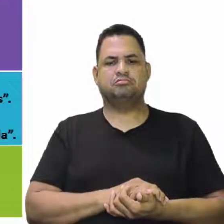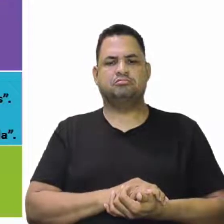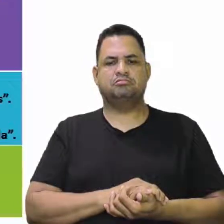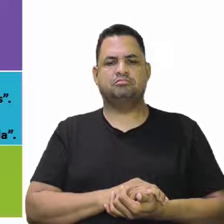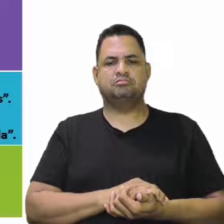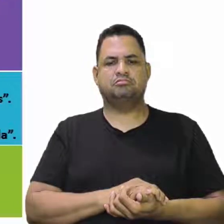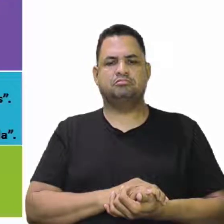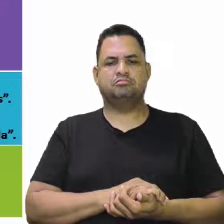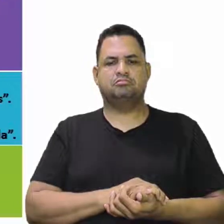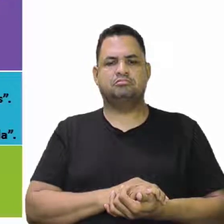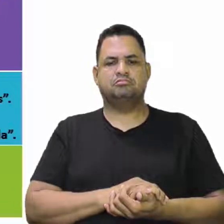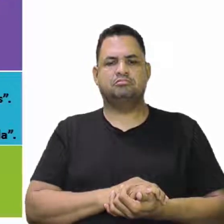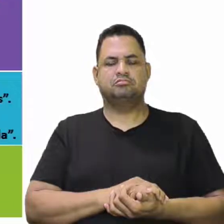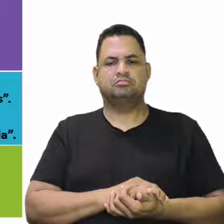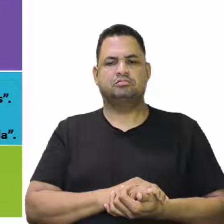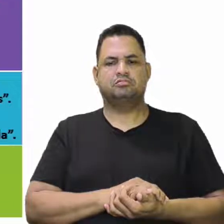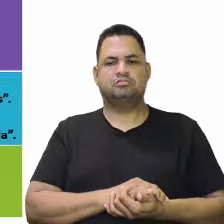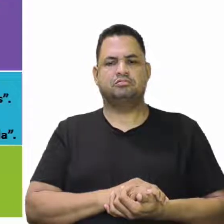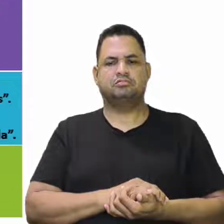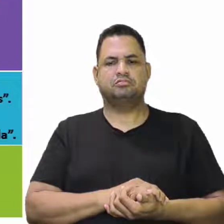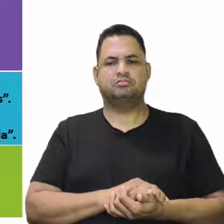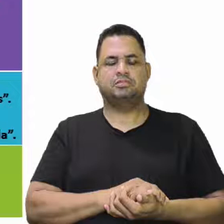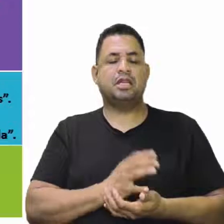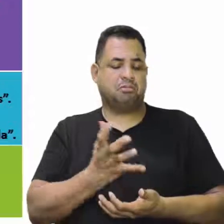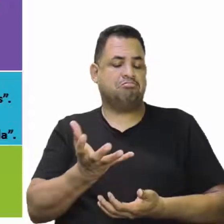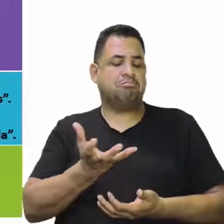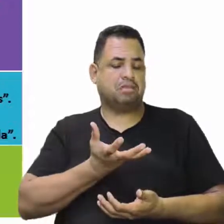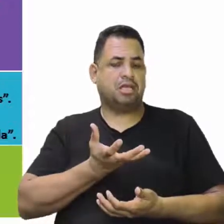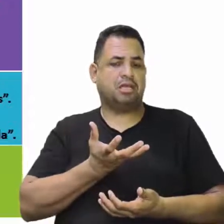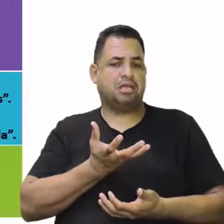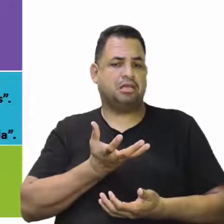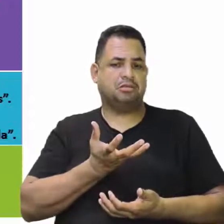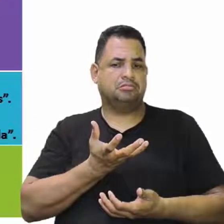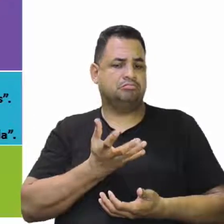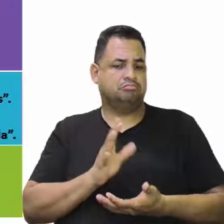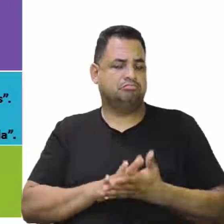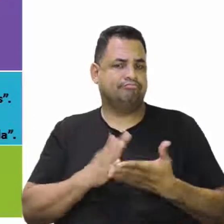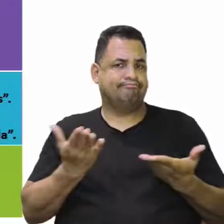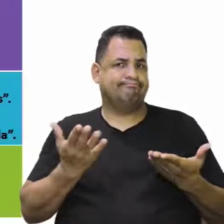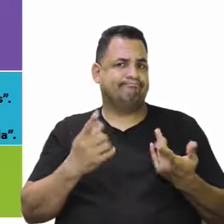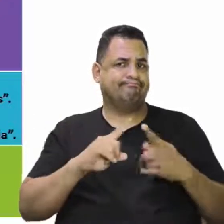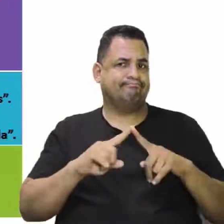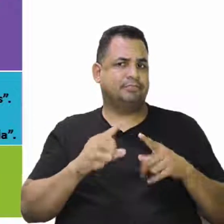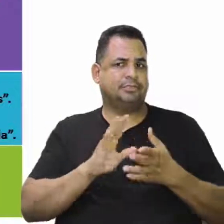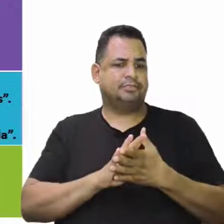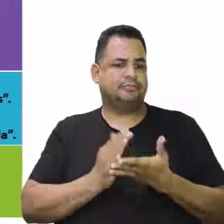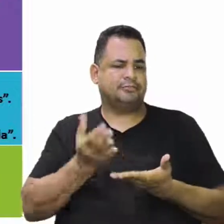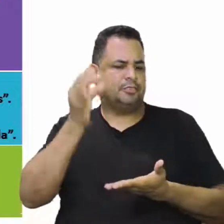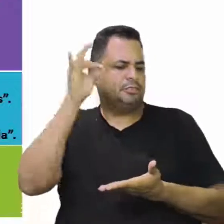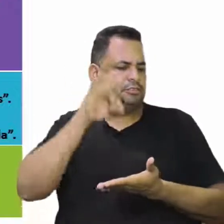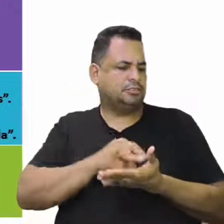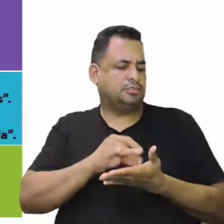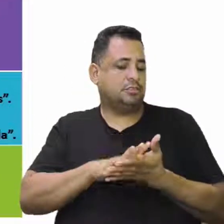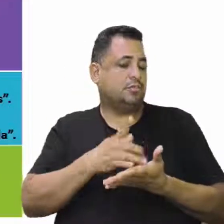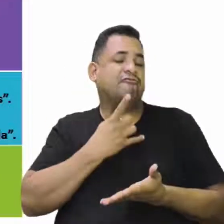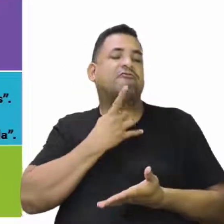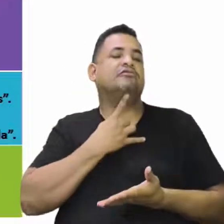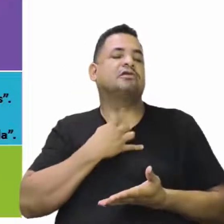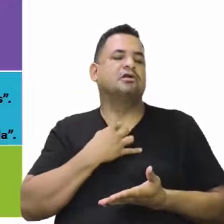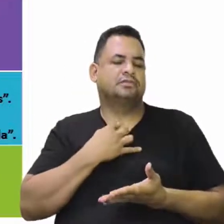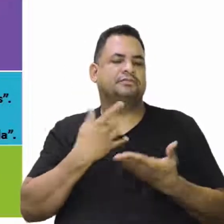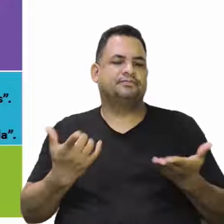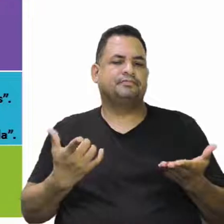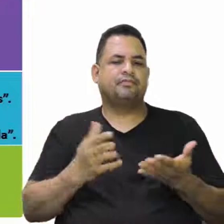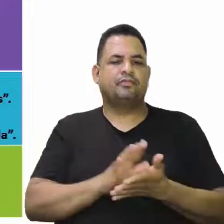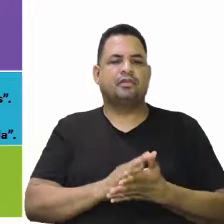noite quero ver uma película. Eu quero também não é certo. É um desejo meu. É uma vontade.